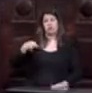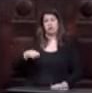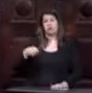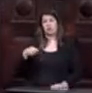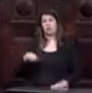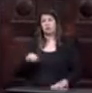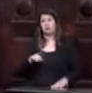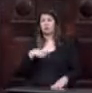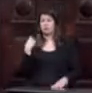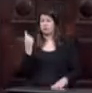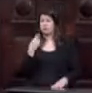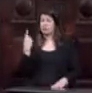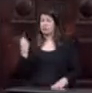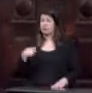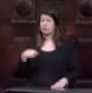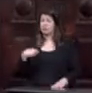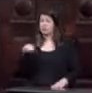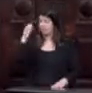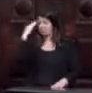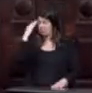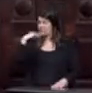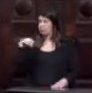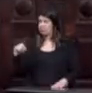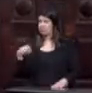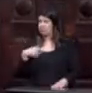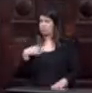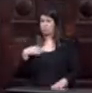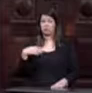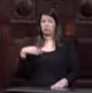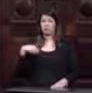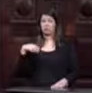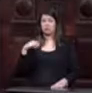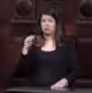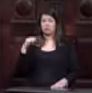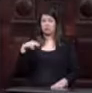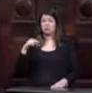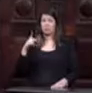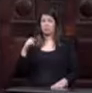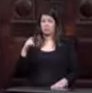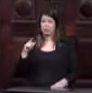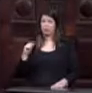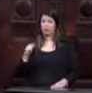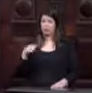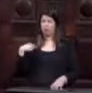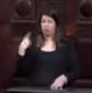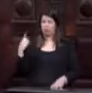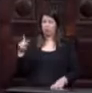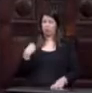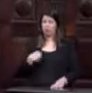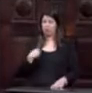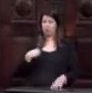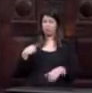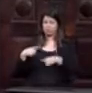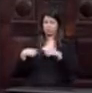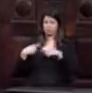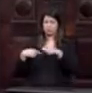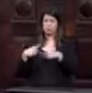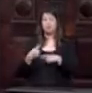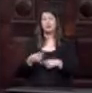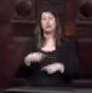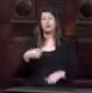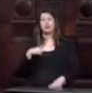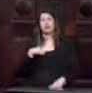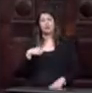E a gente tem satanizado uma servidora, a Ana Paula. Ana Paula é uma servidora de carreira. Ela,